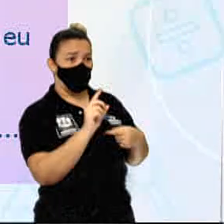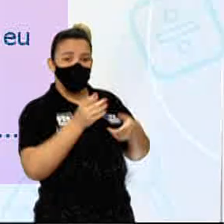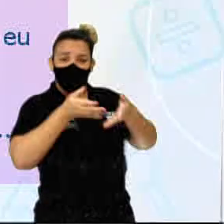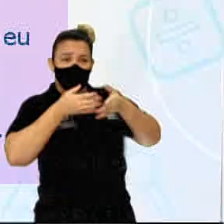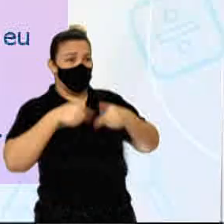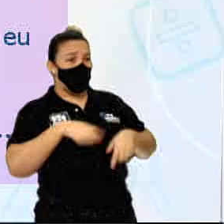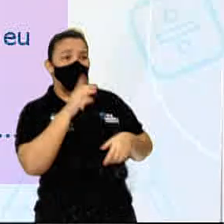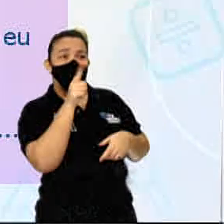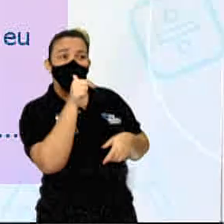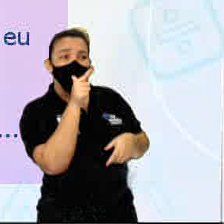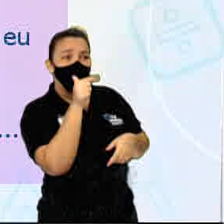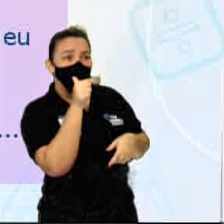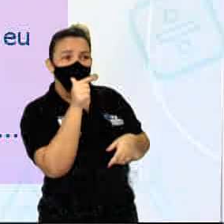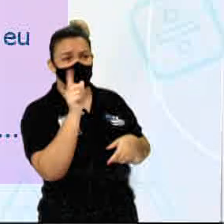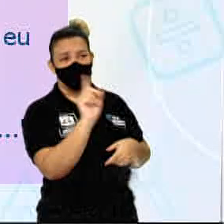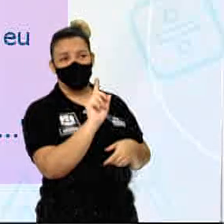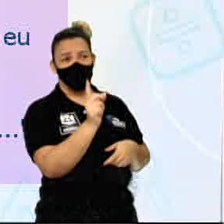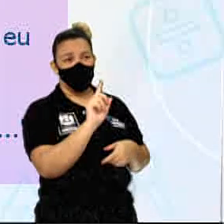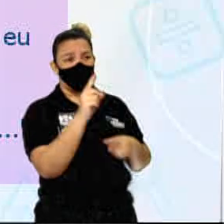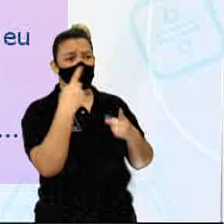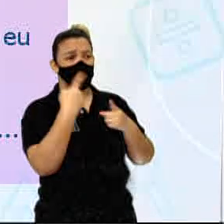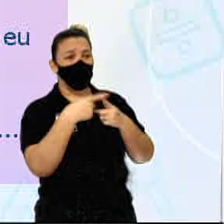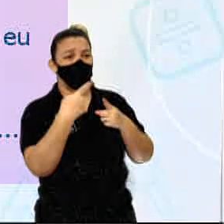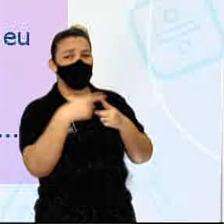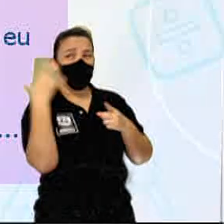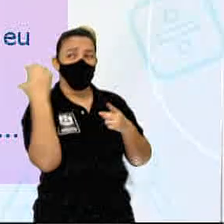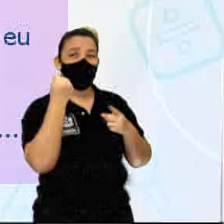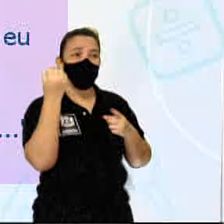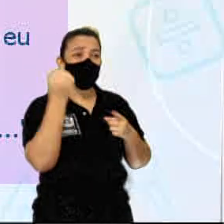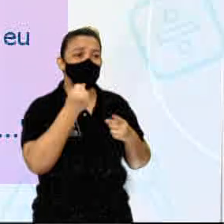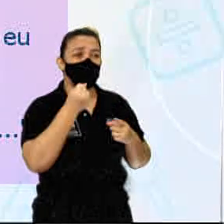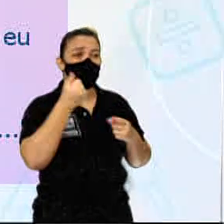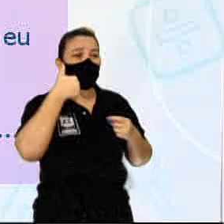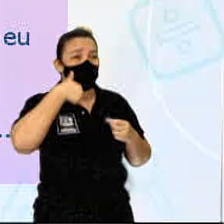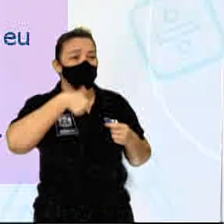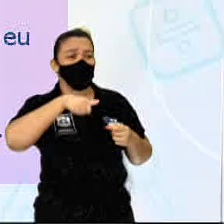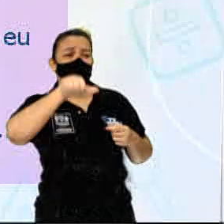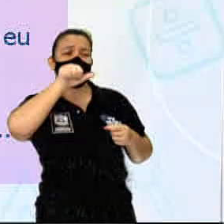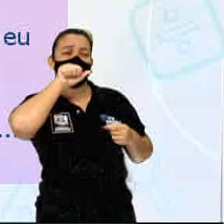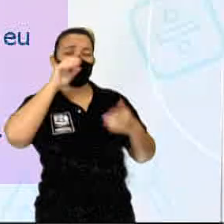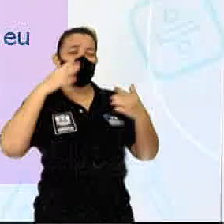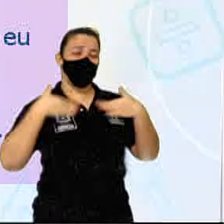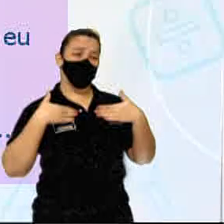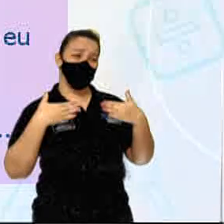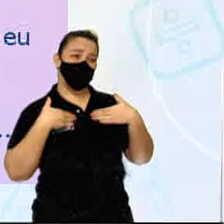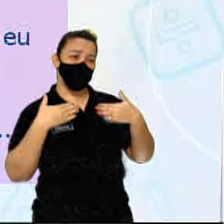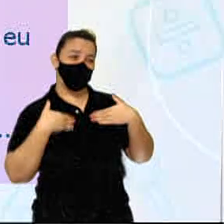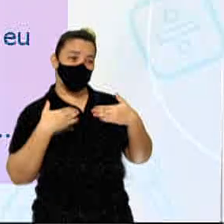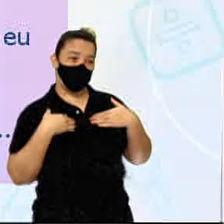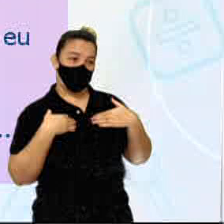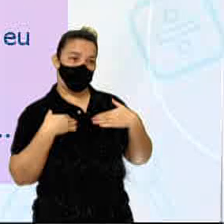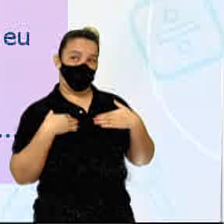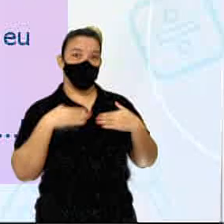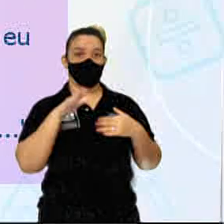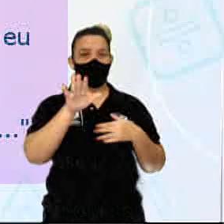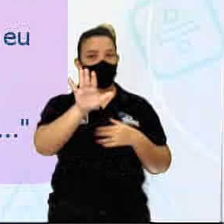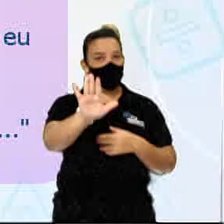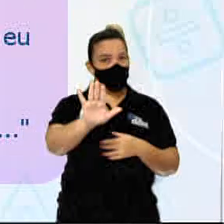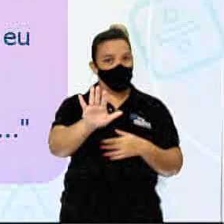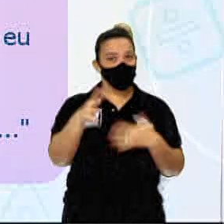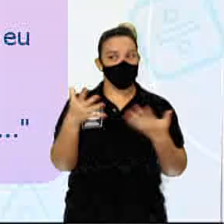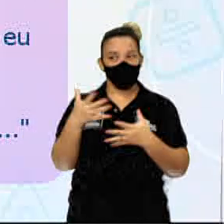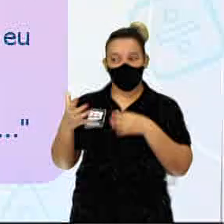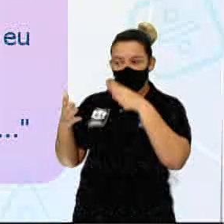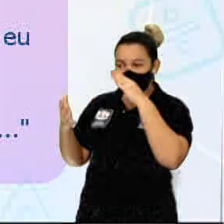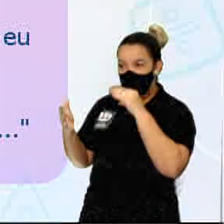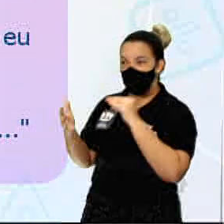não bebia água, uma vez que o leite de minha mãe servia de alimento e água para mim. Nesse momento, o lobo